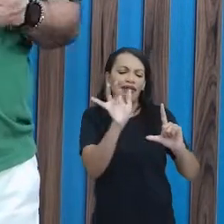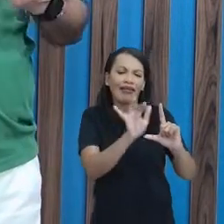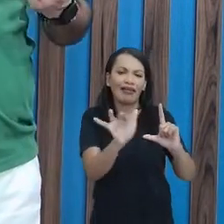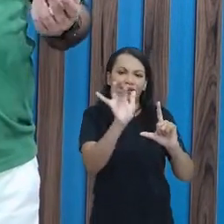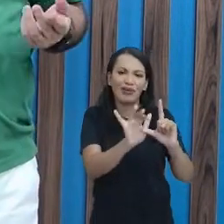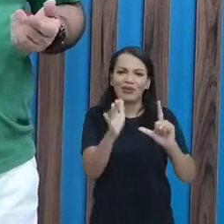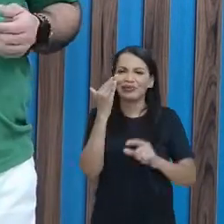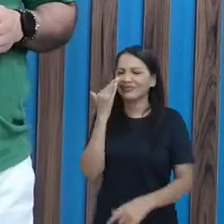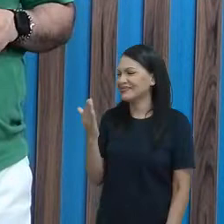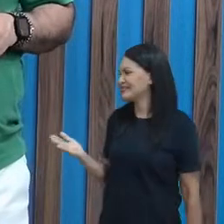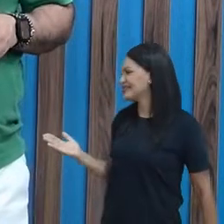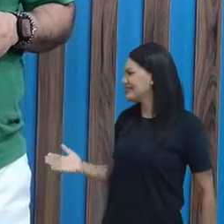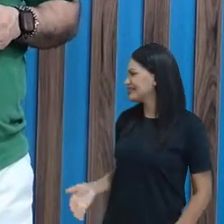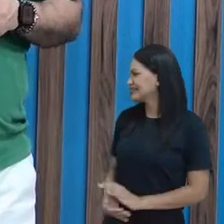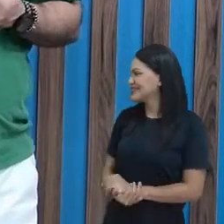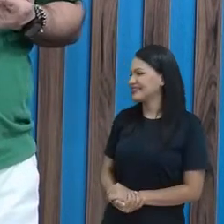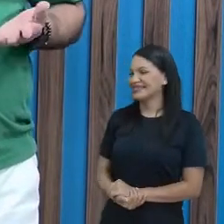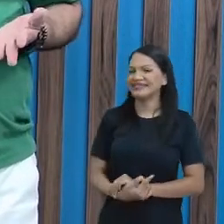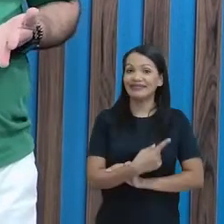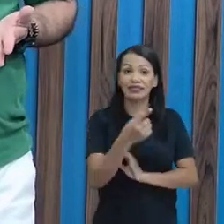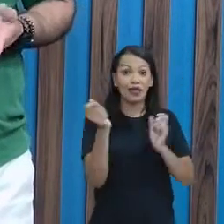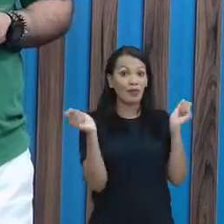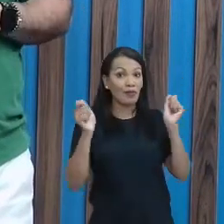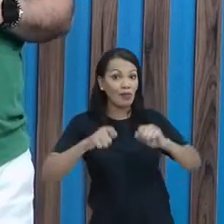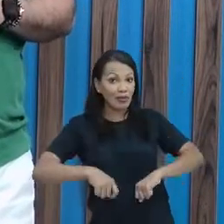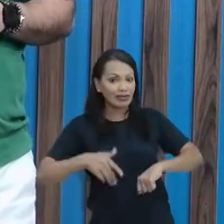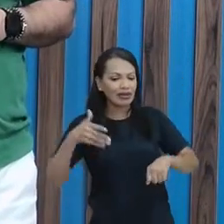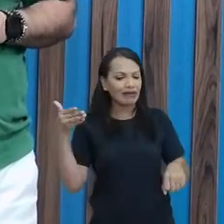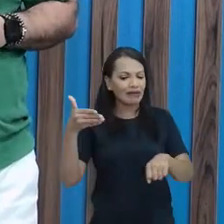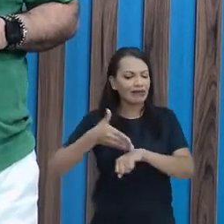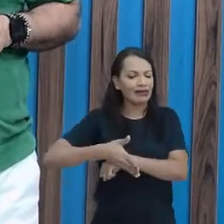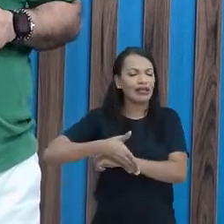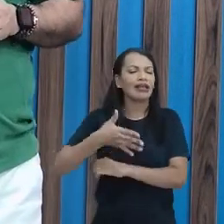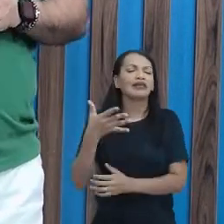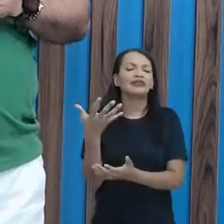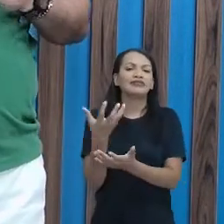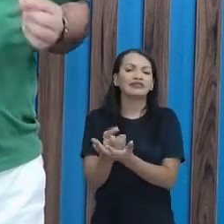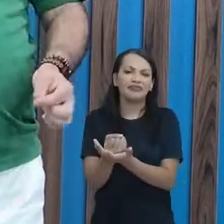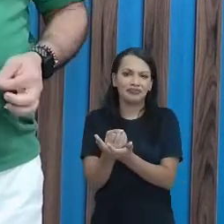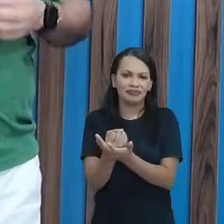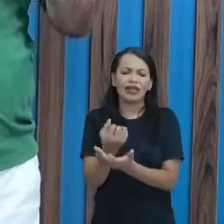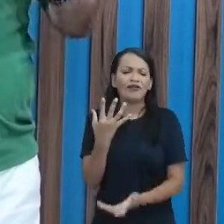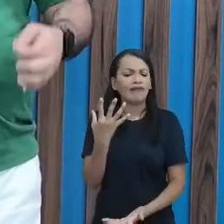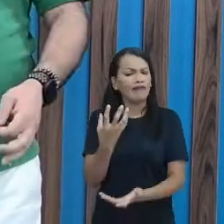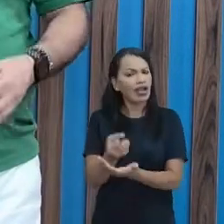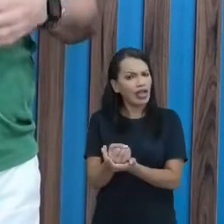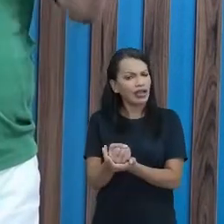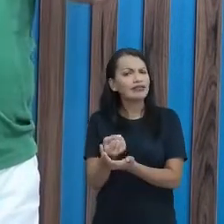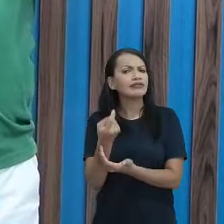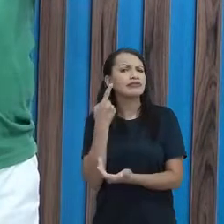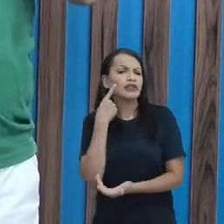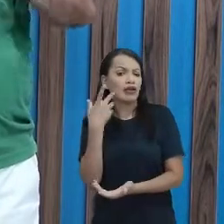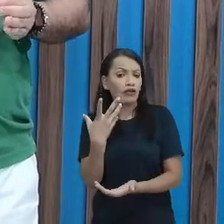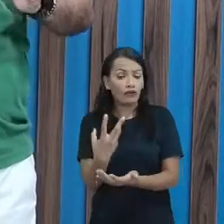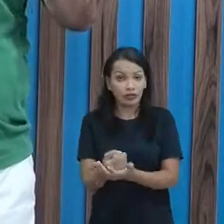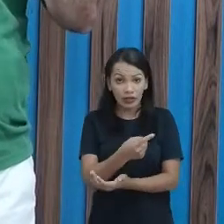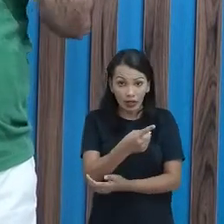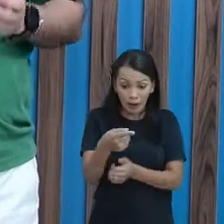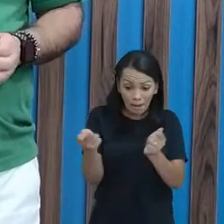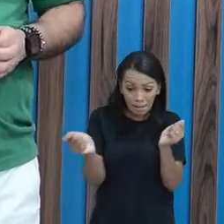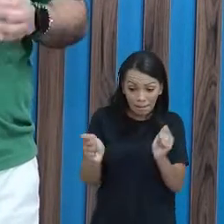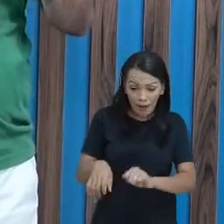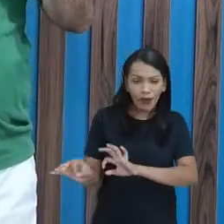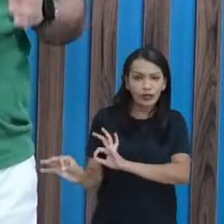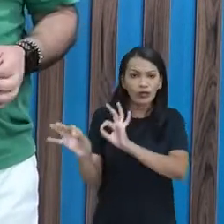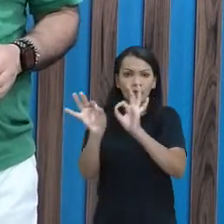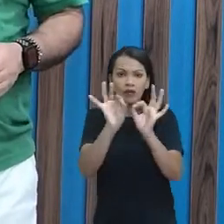para você poder fazer o download do aplicativo do Educa Recife. Então faz o download, instala e você pode acompanhar